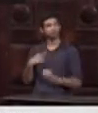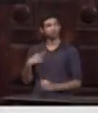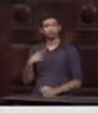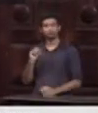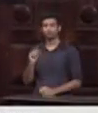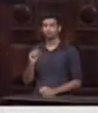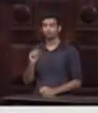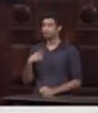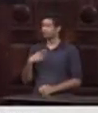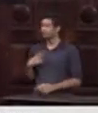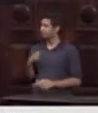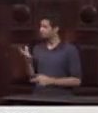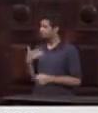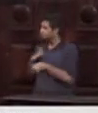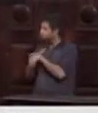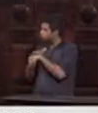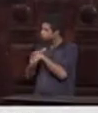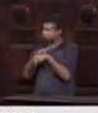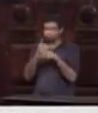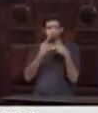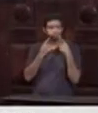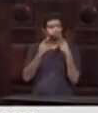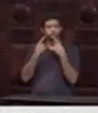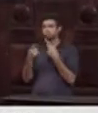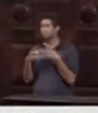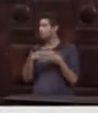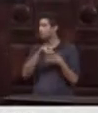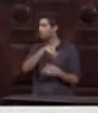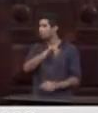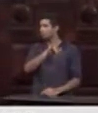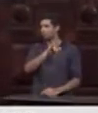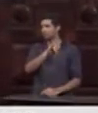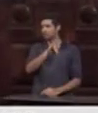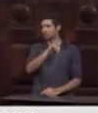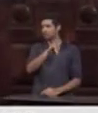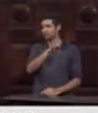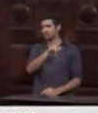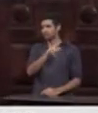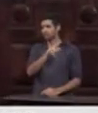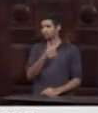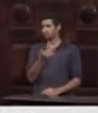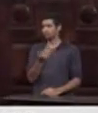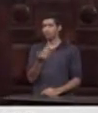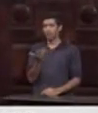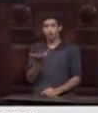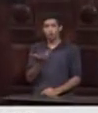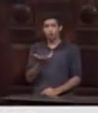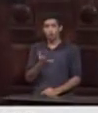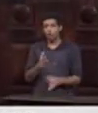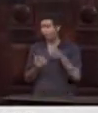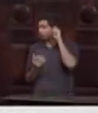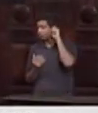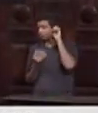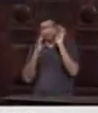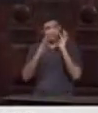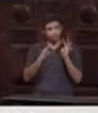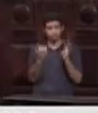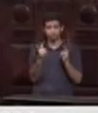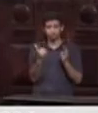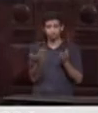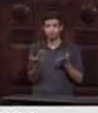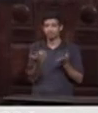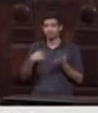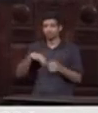com diversos líderes, a comunidade do Jacarezinho, deputado Valdec Carneiro, não foi ouvida ainda pela Força de Segurança. Nós temos